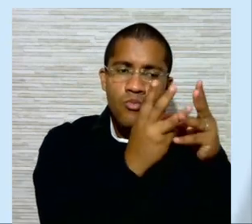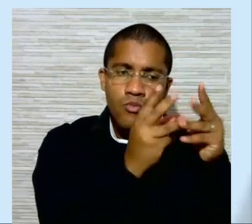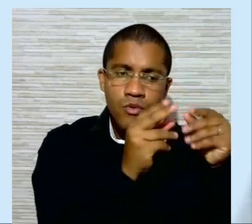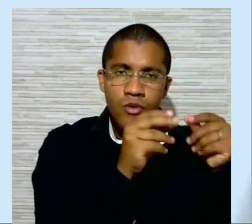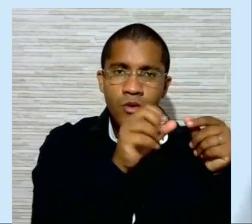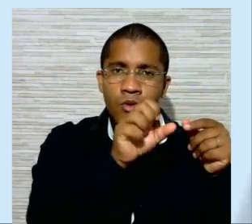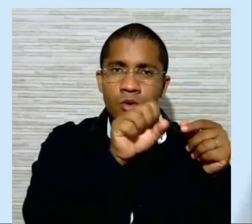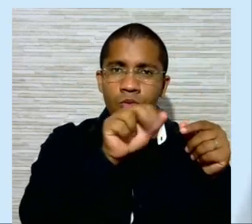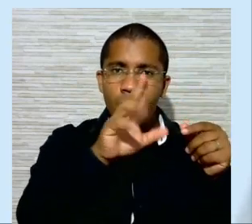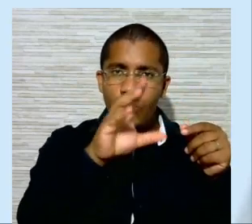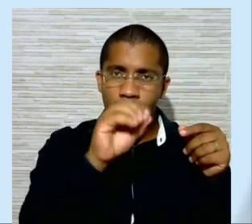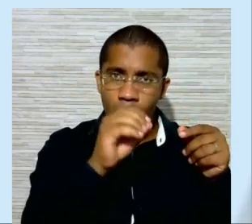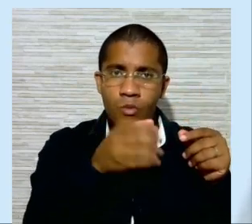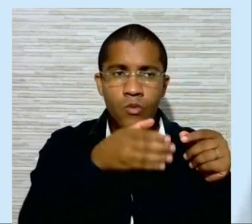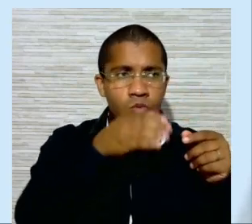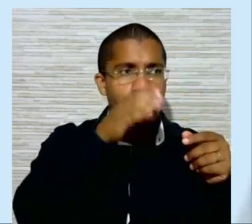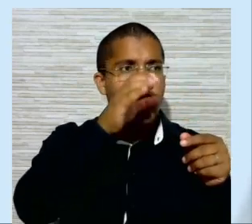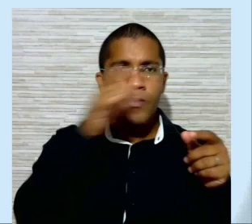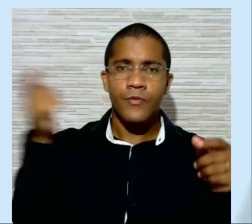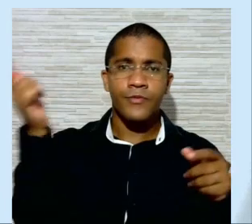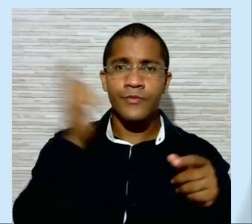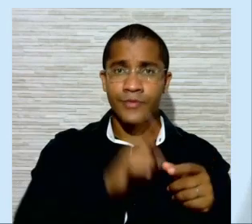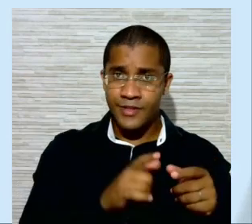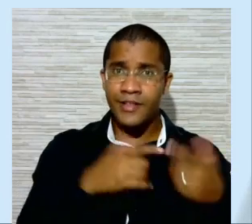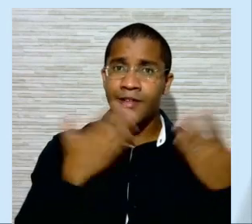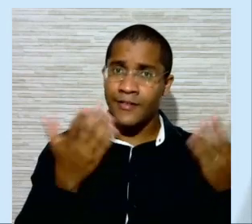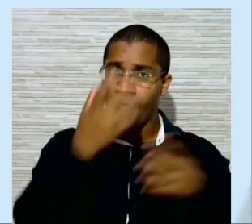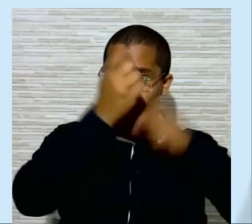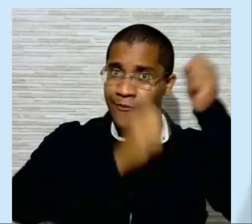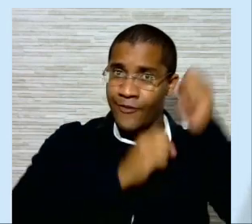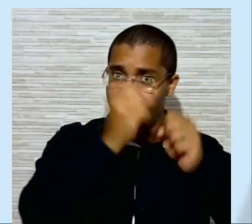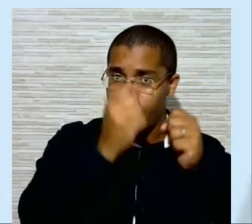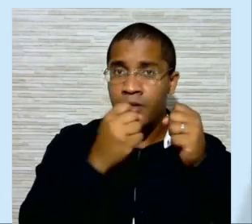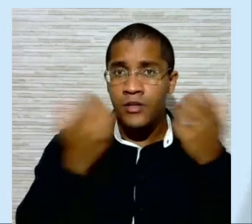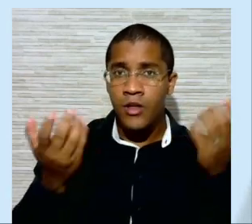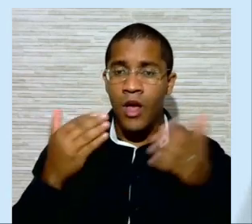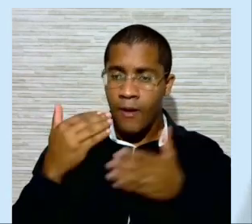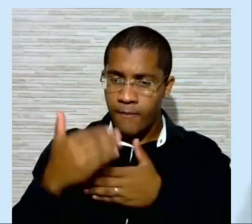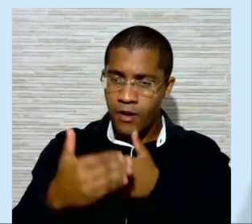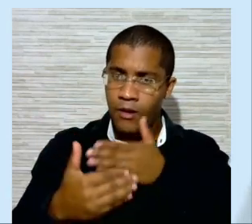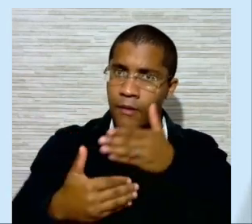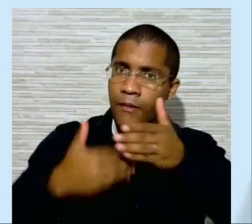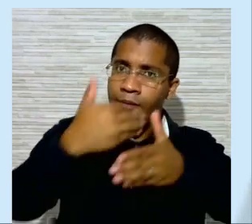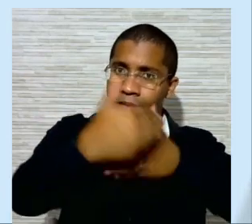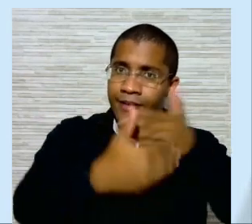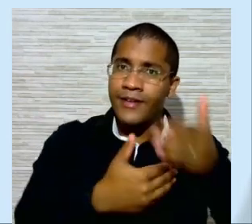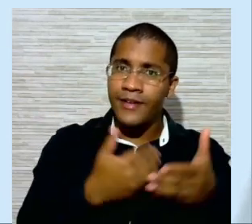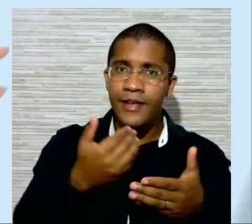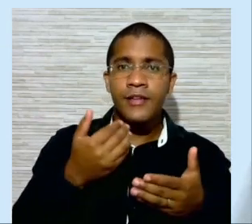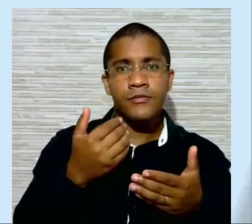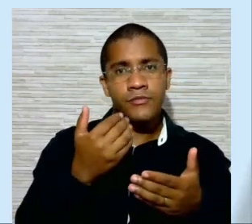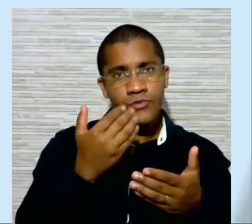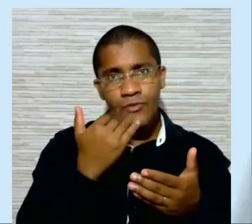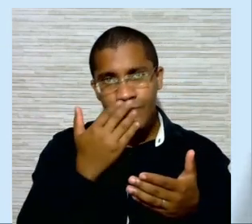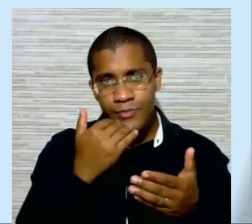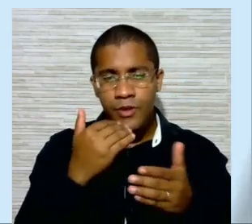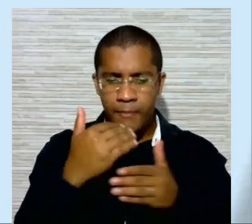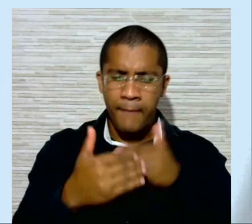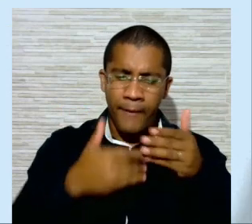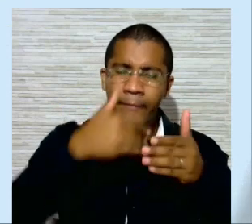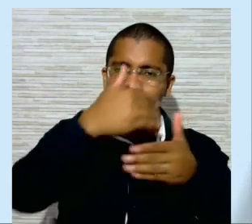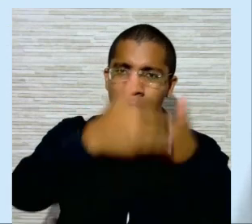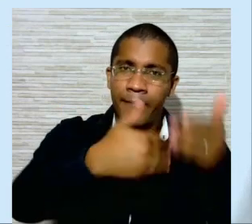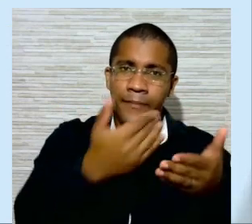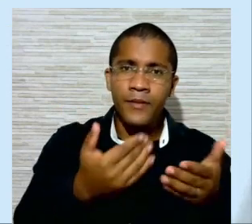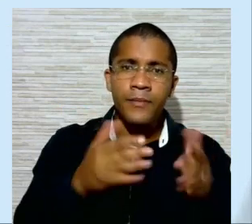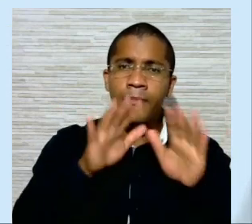laranja de modo industrial, você está começando a desenvolver um processo na indústria alimentícia, tá?